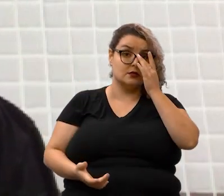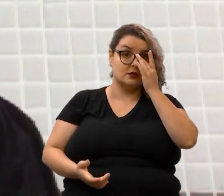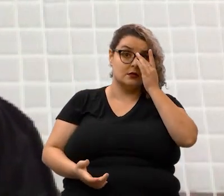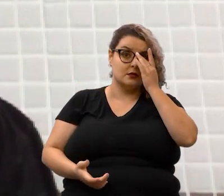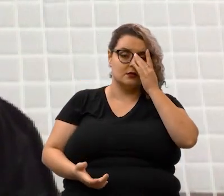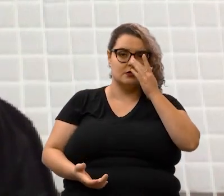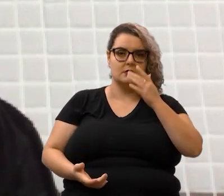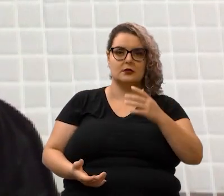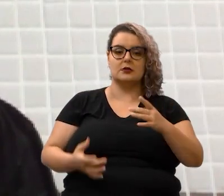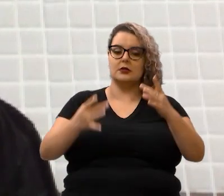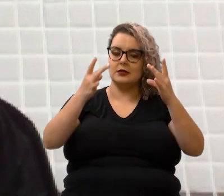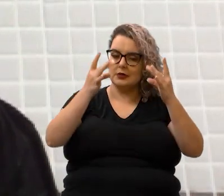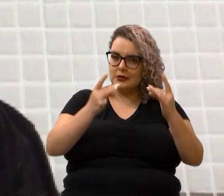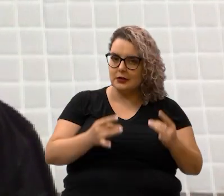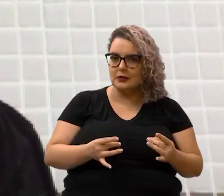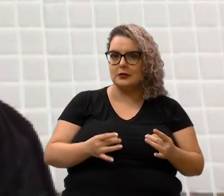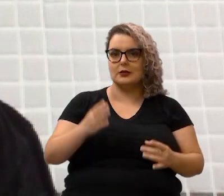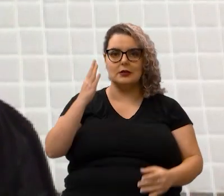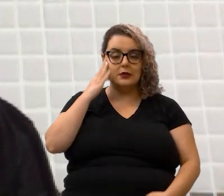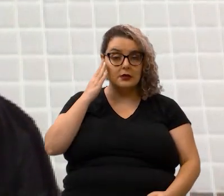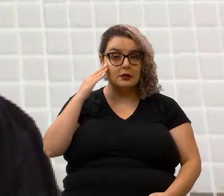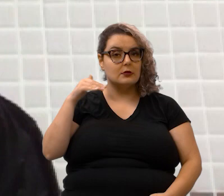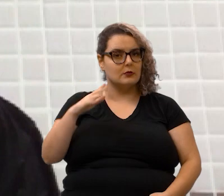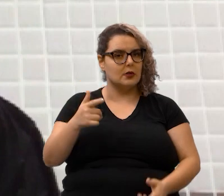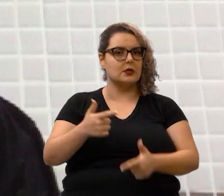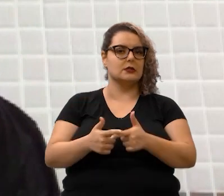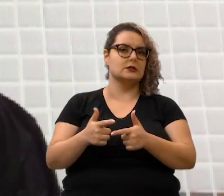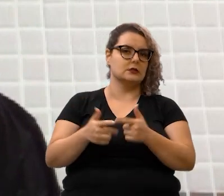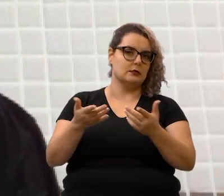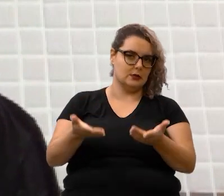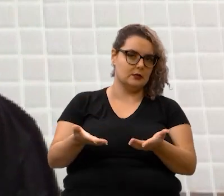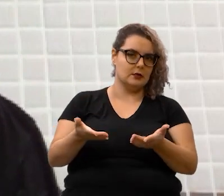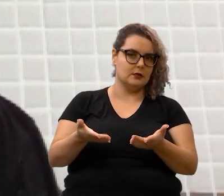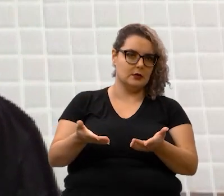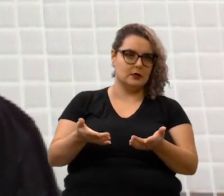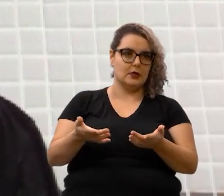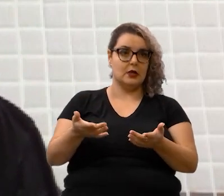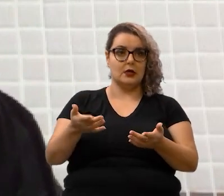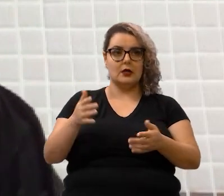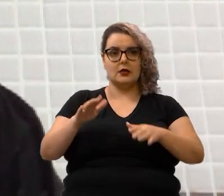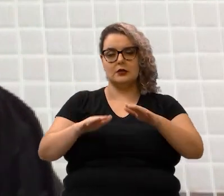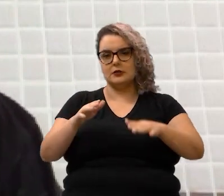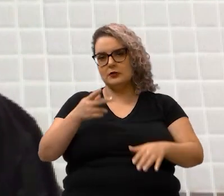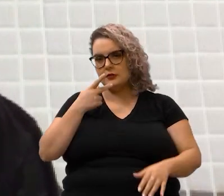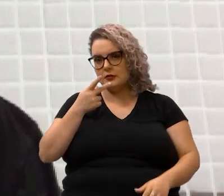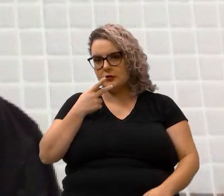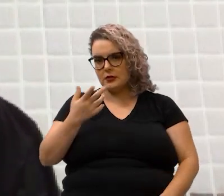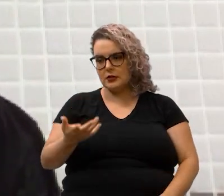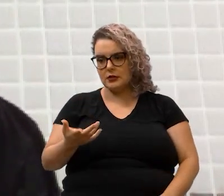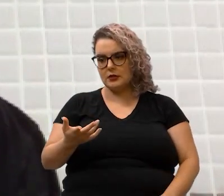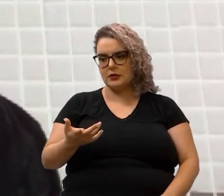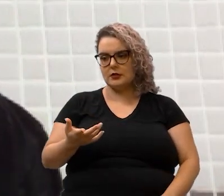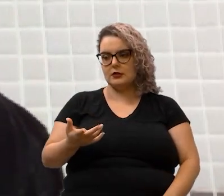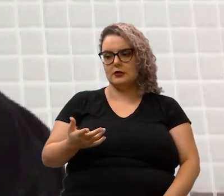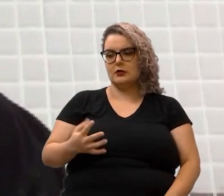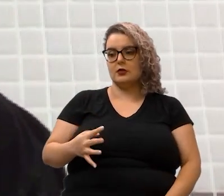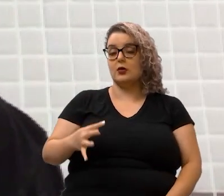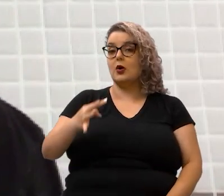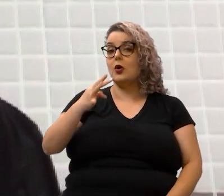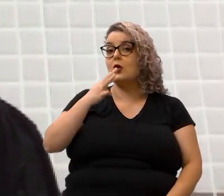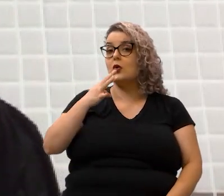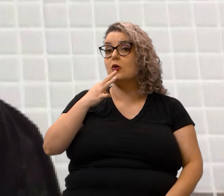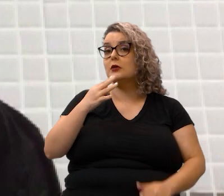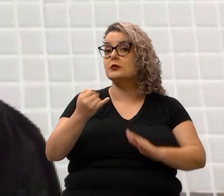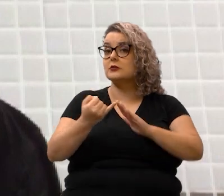se interarem mais desse problema, né? Eu digo assim, a pessoa às vezes fala, a pessoa conhecer